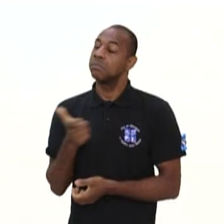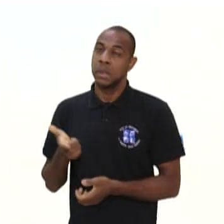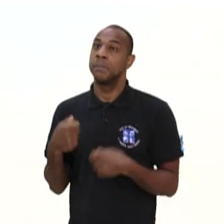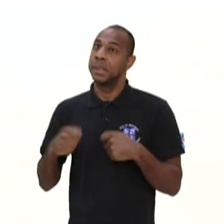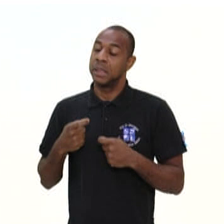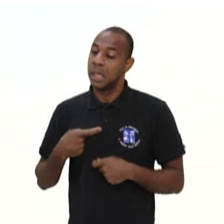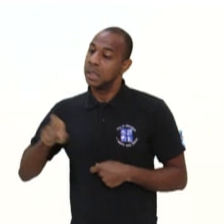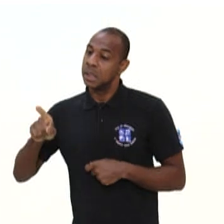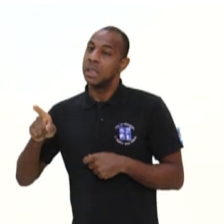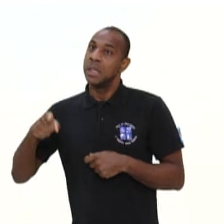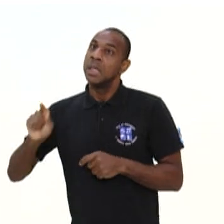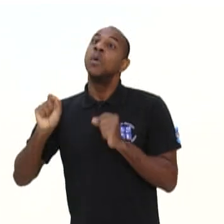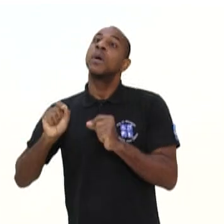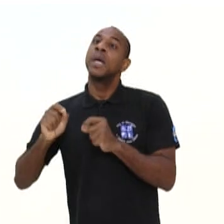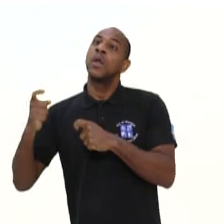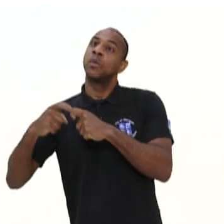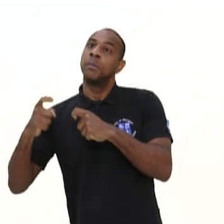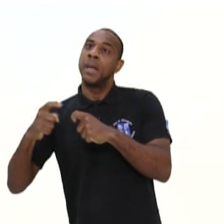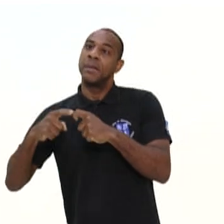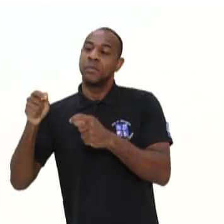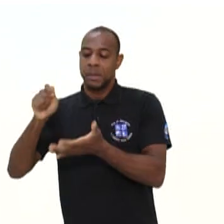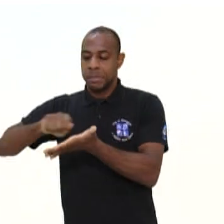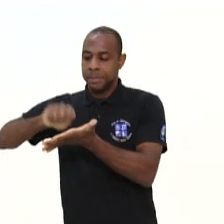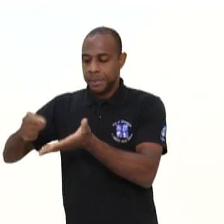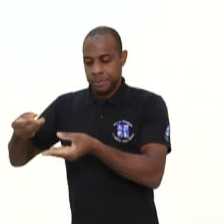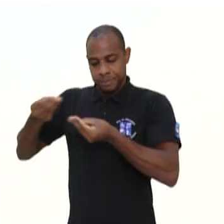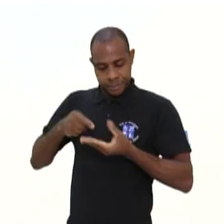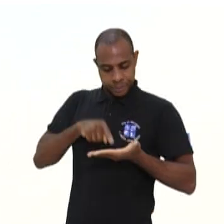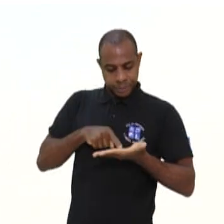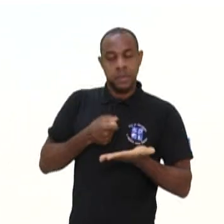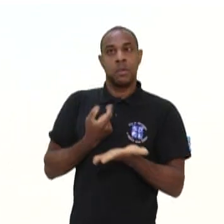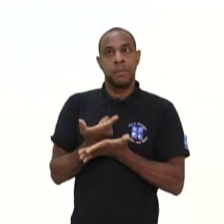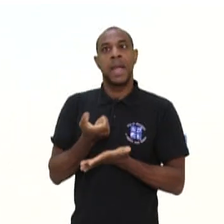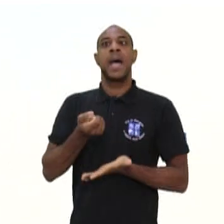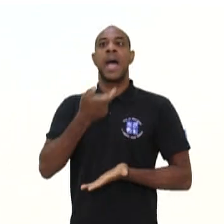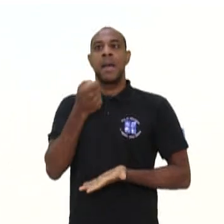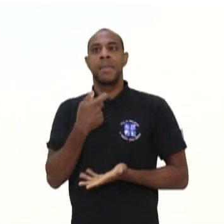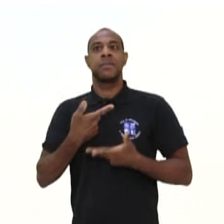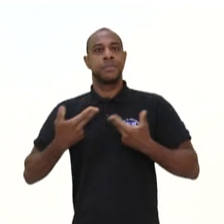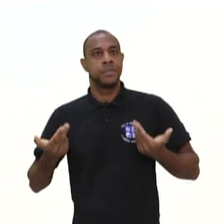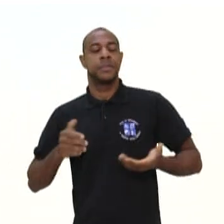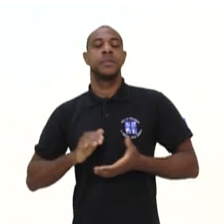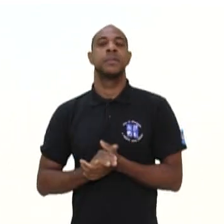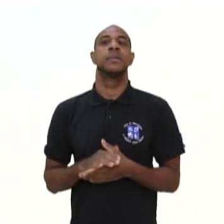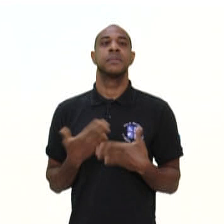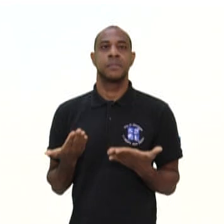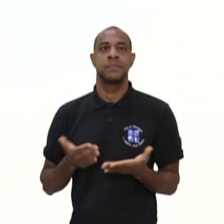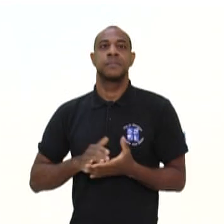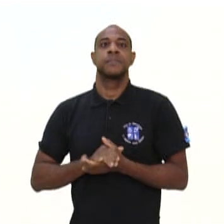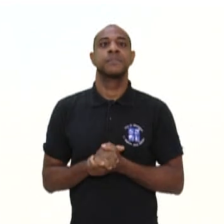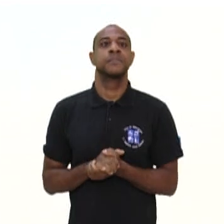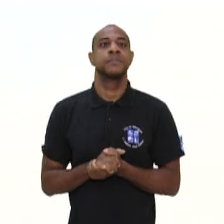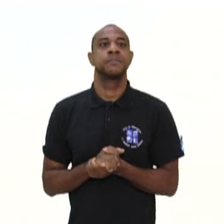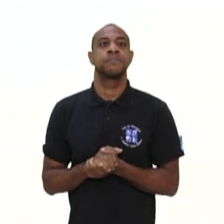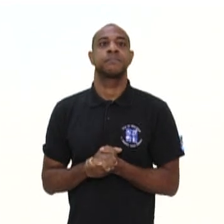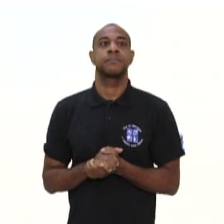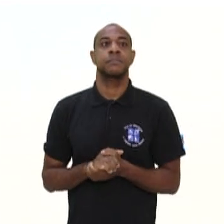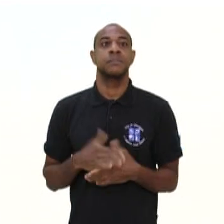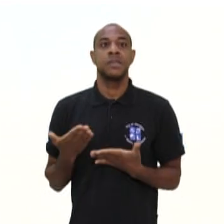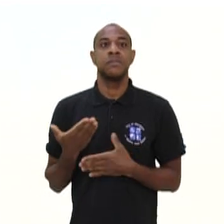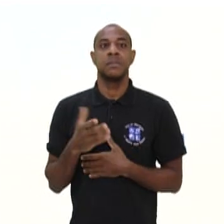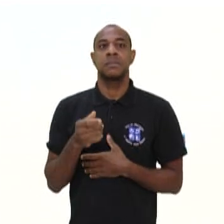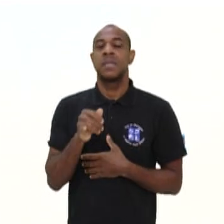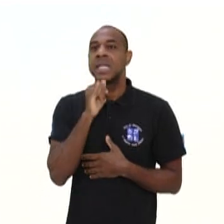aleatoriamente, pois pode haver um mascaramento da doença. Então, assim, às vezes você está tomando alguma coisa, mascara o sintoma e você